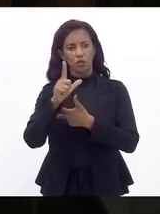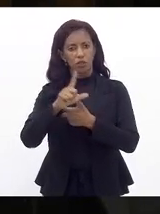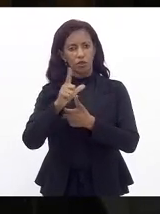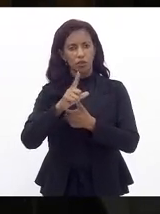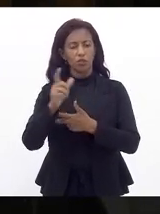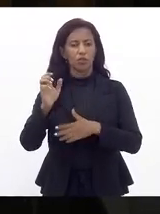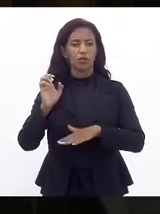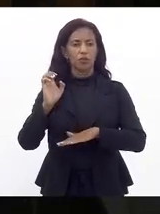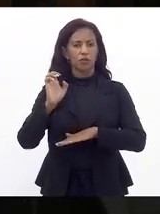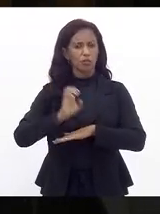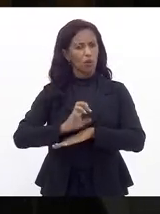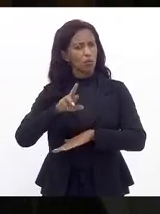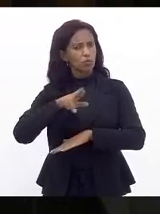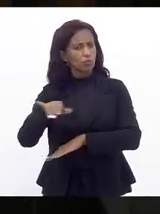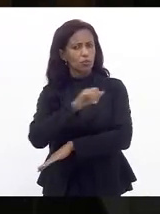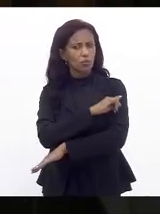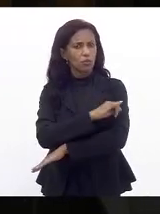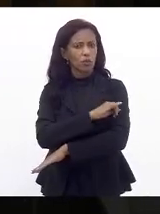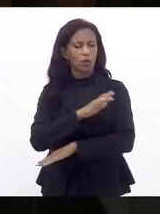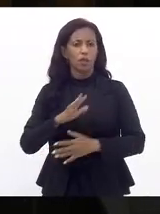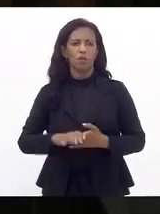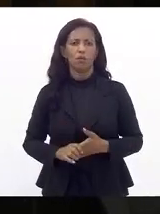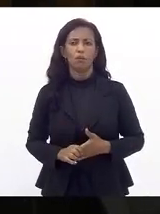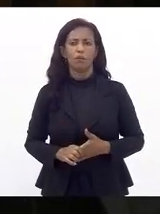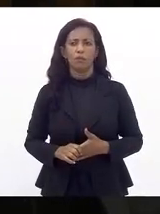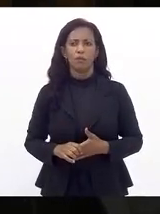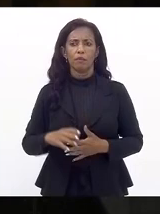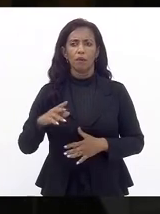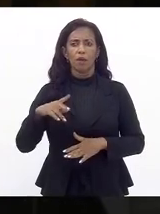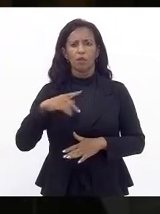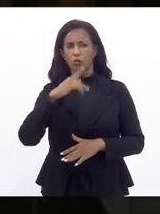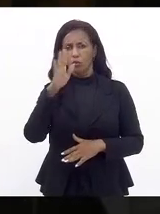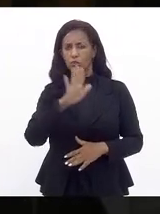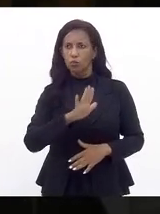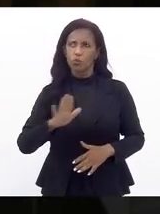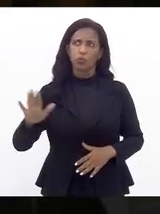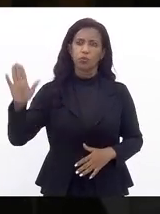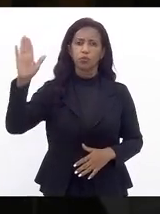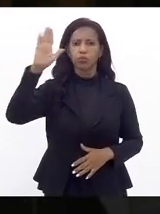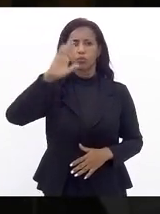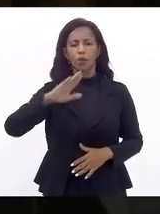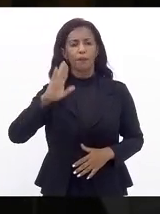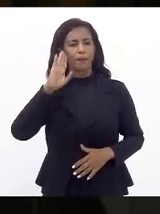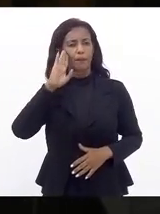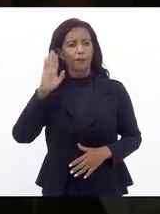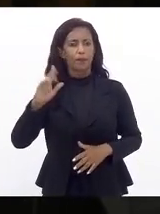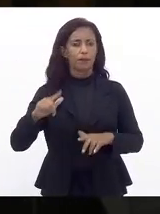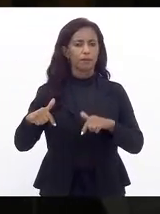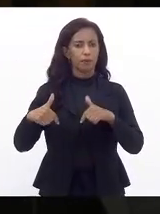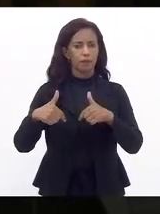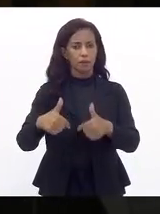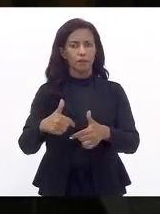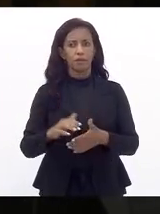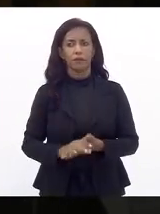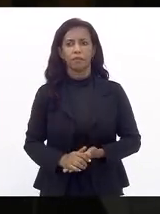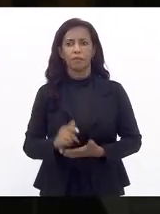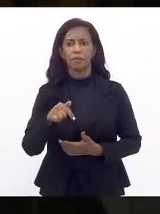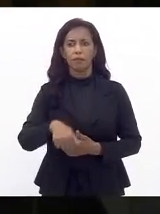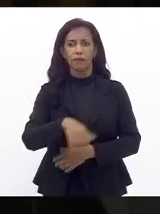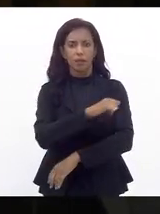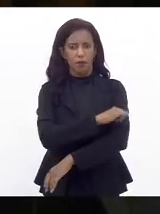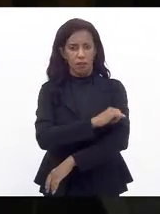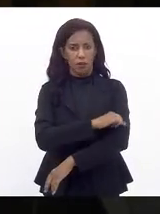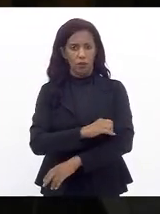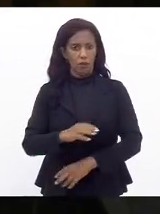Estadual, não só do Rio de Janeiro, mas a ação da UNALI em todo o território nacional, fundamental a ação aqui no Rio de